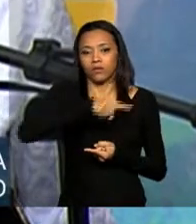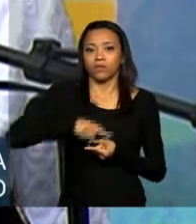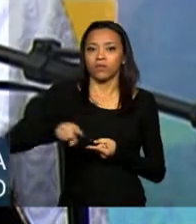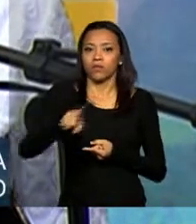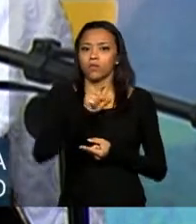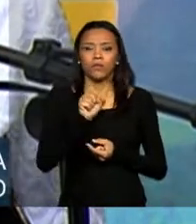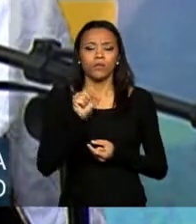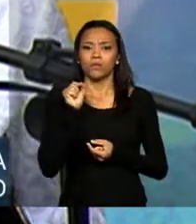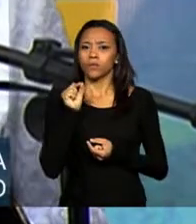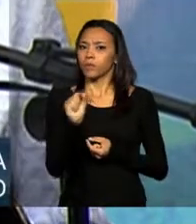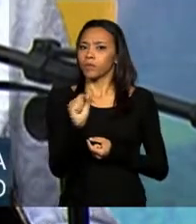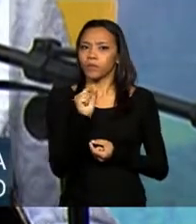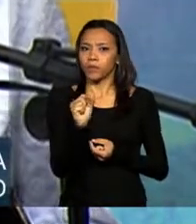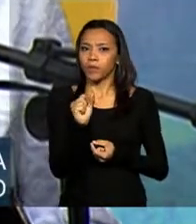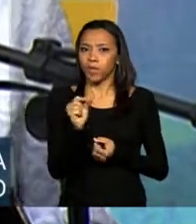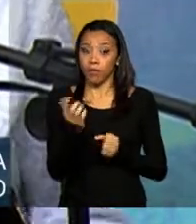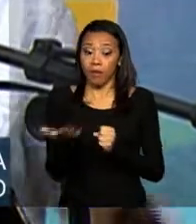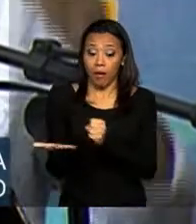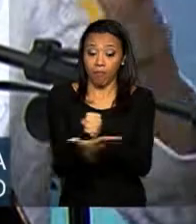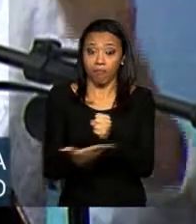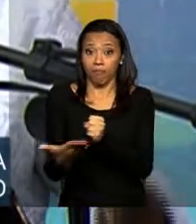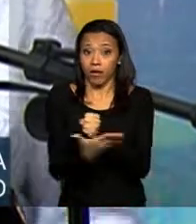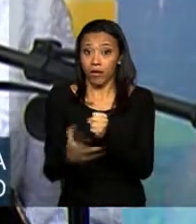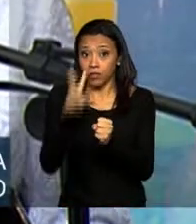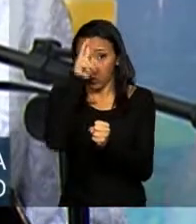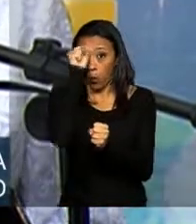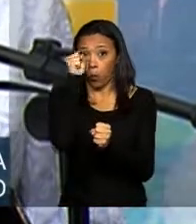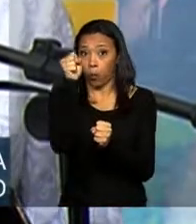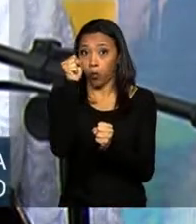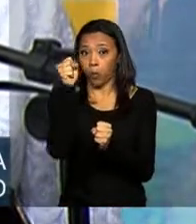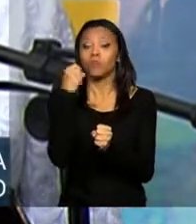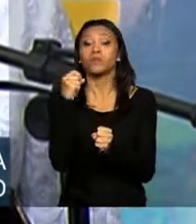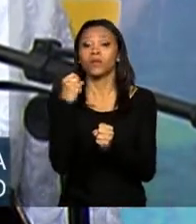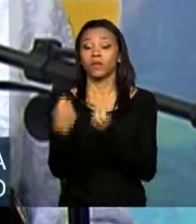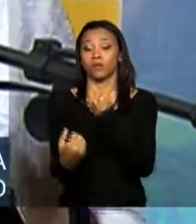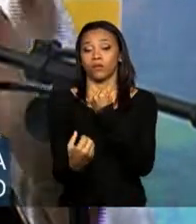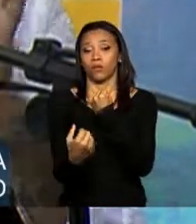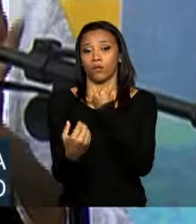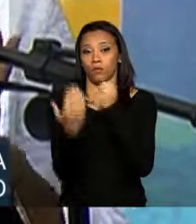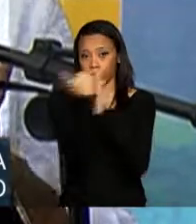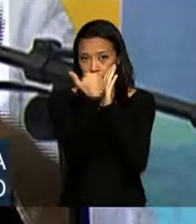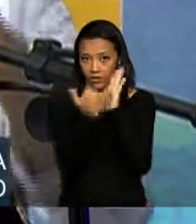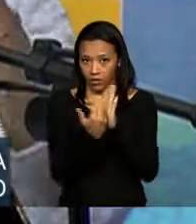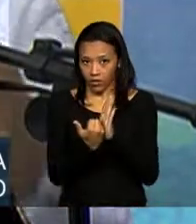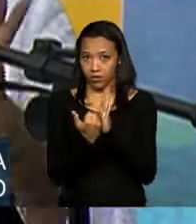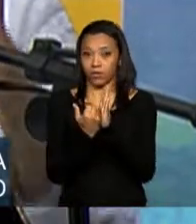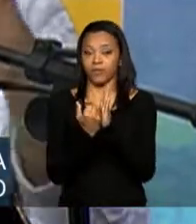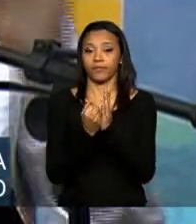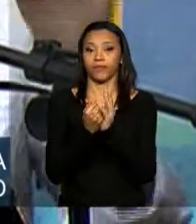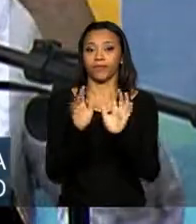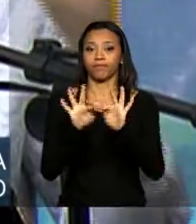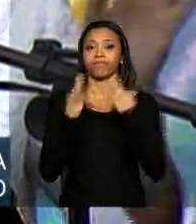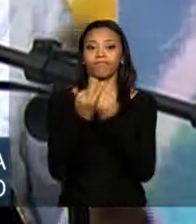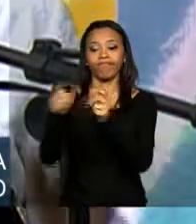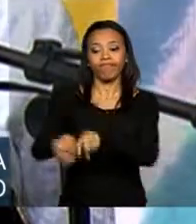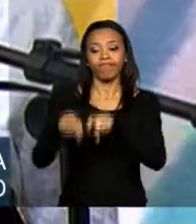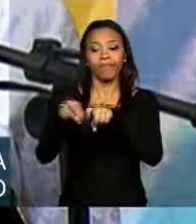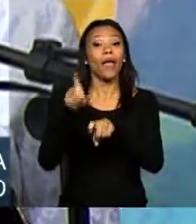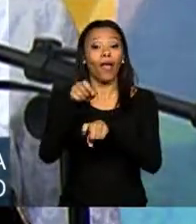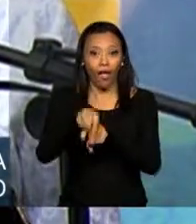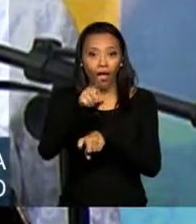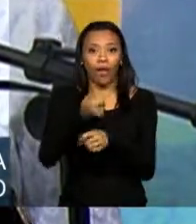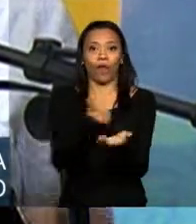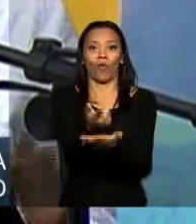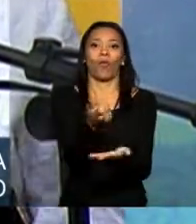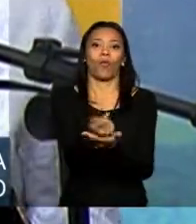Alicerce do programa da Agricultura Familiar é o programa de aquisição de